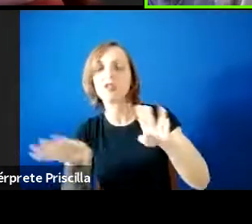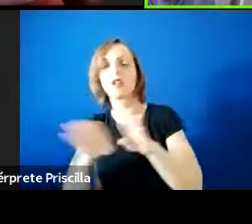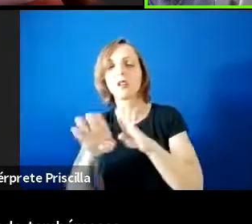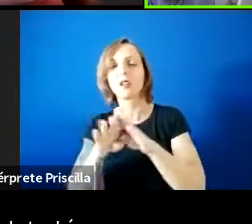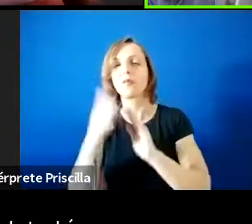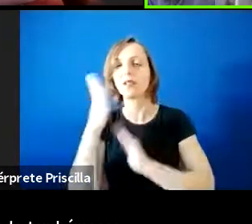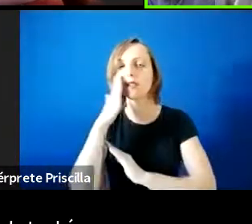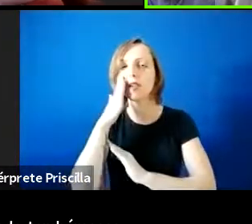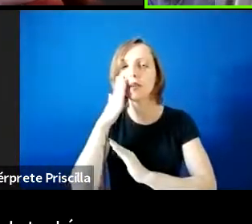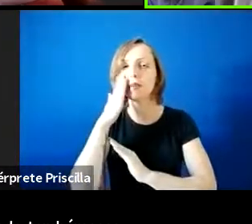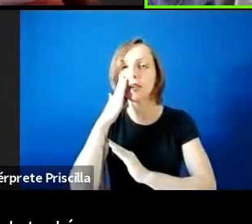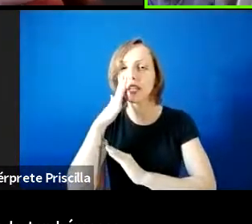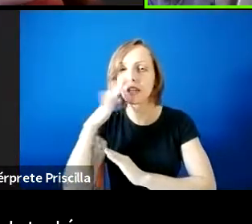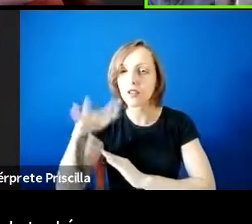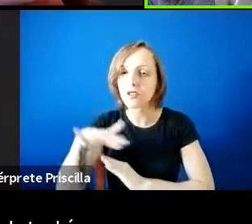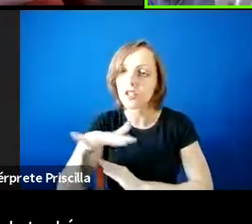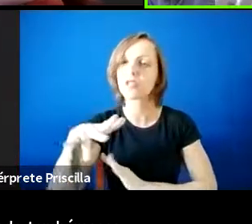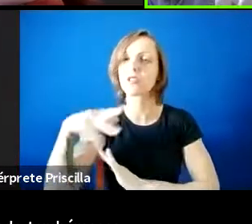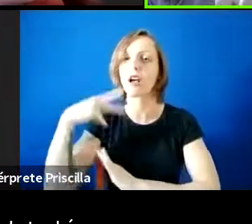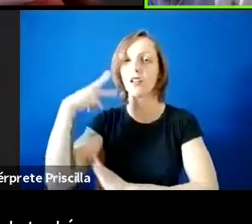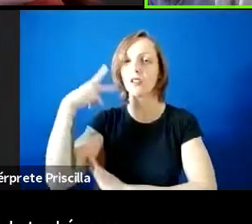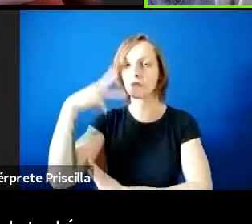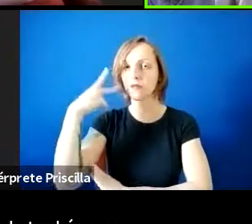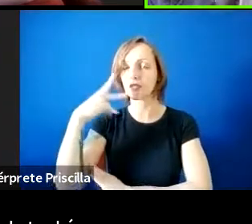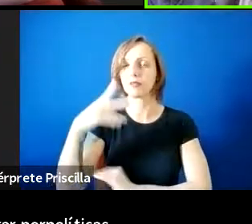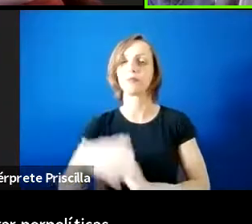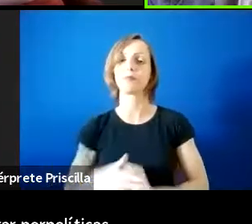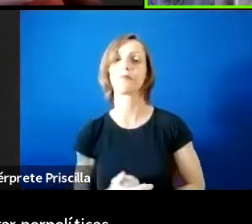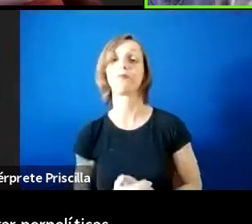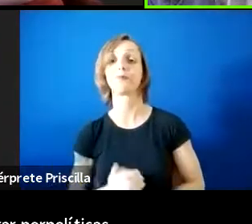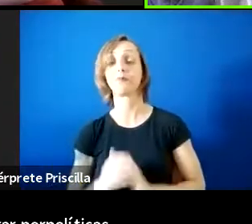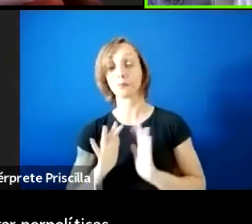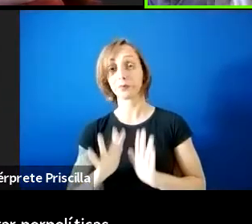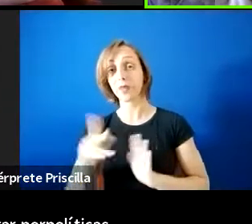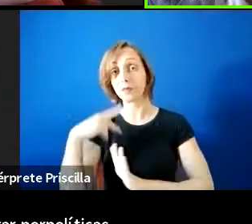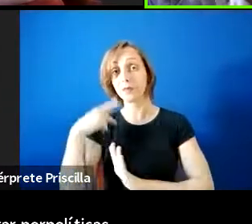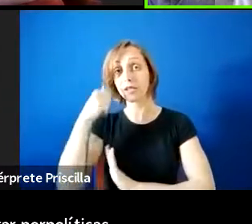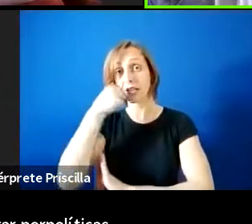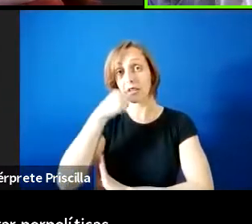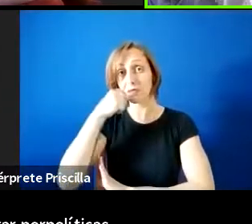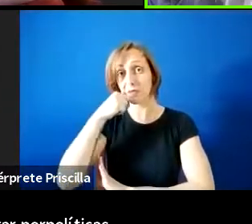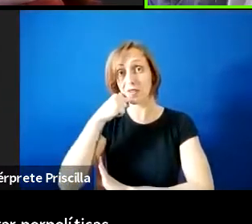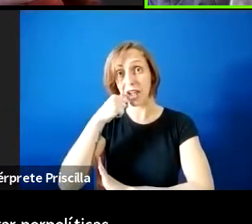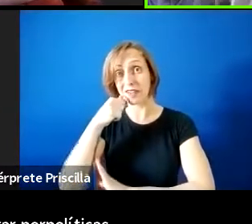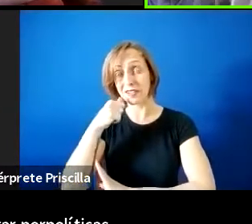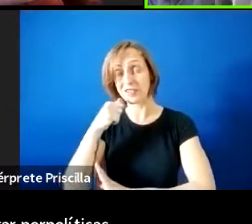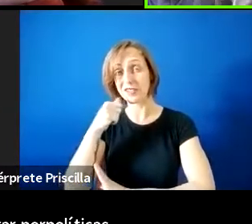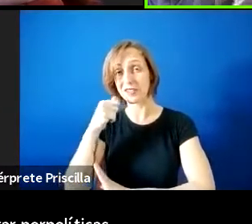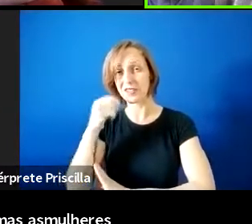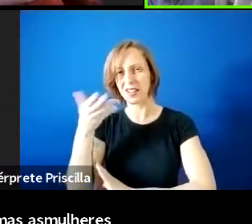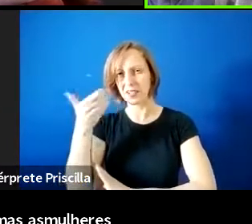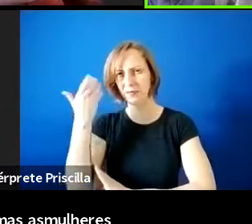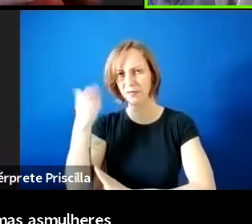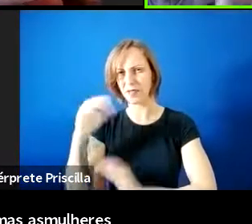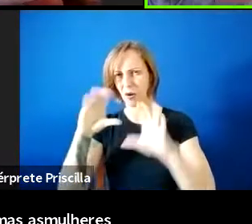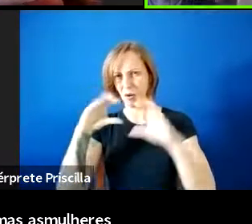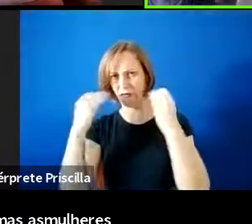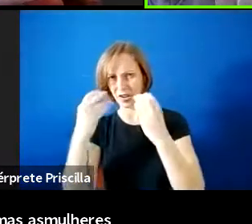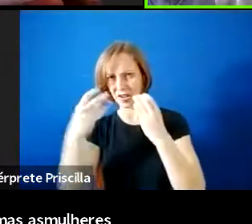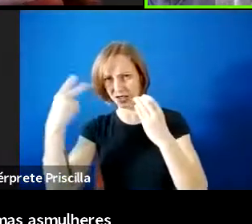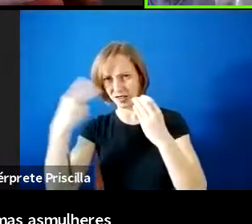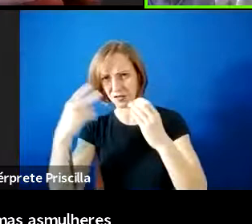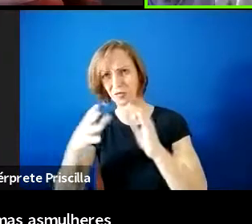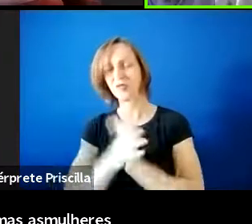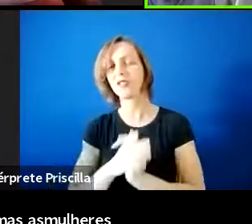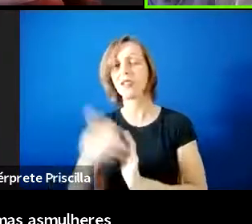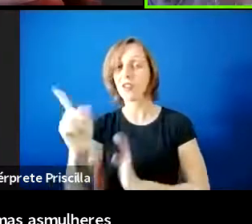políticas afirmativas, mas as mulheres, então, já na segunda conferência, nós conseguimos trabalhar